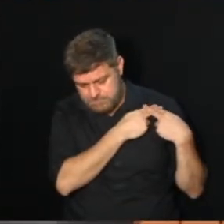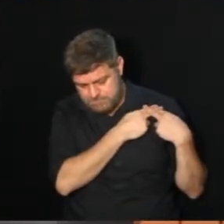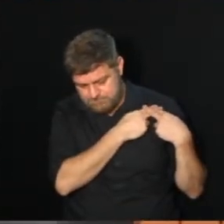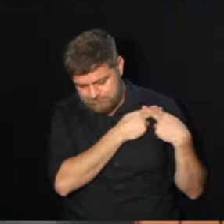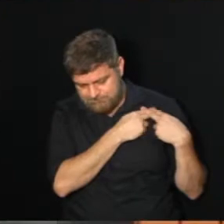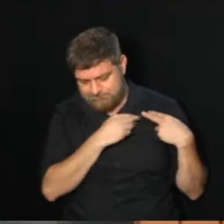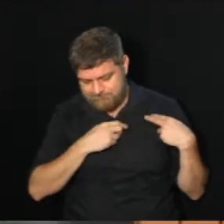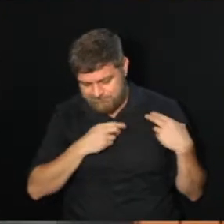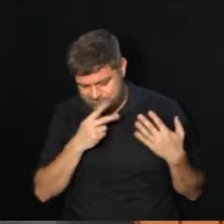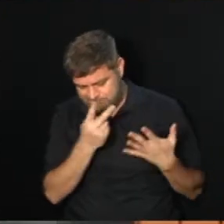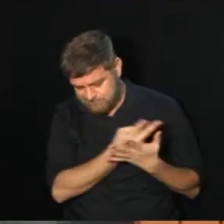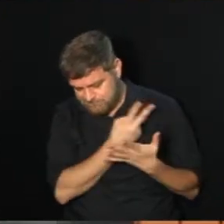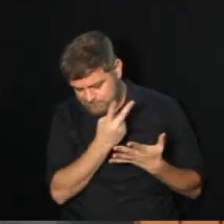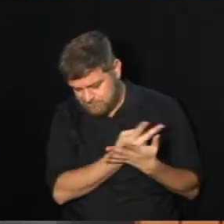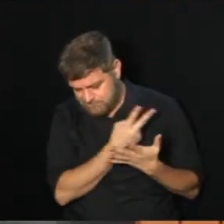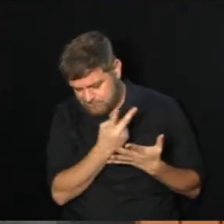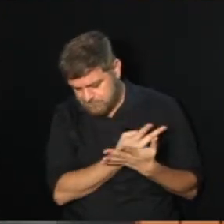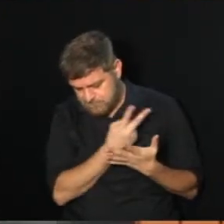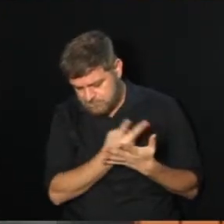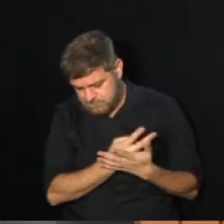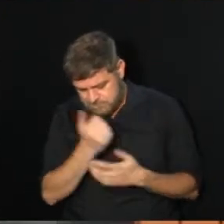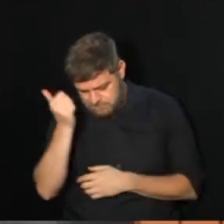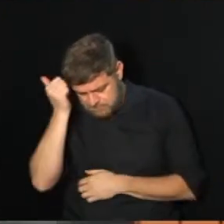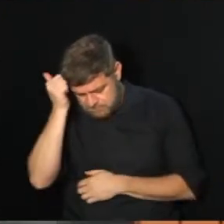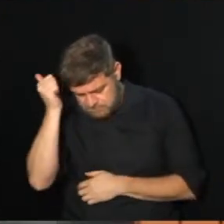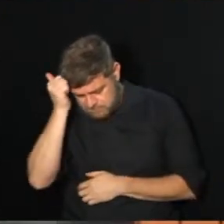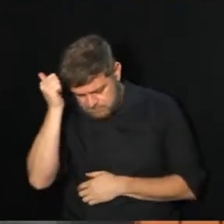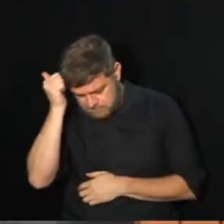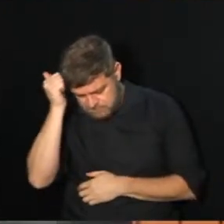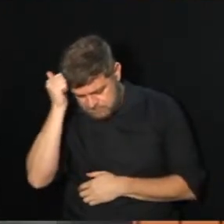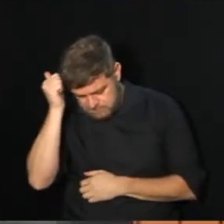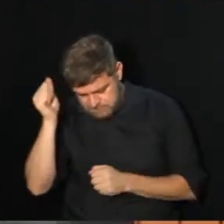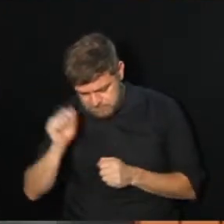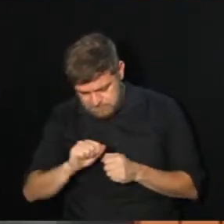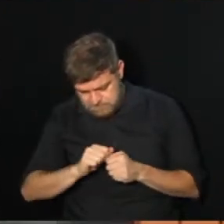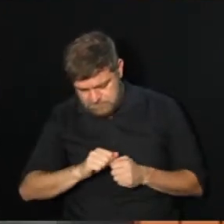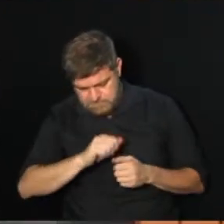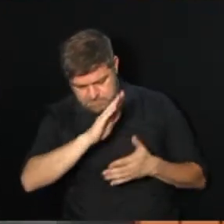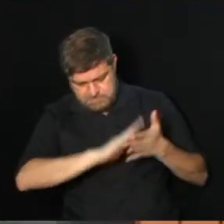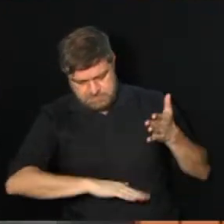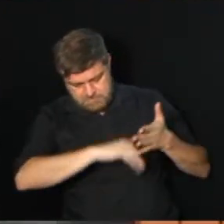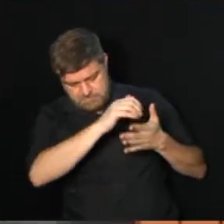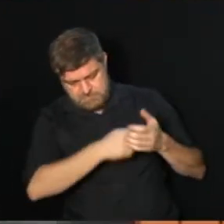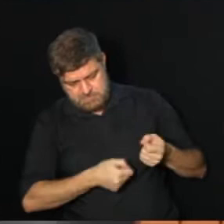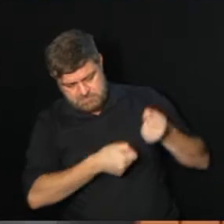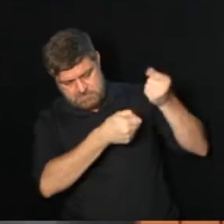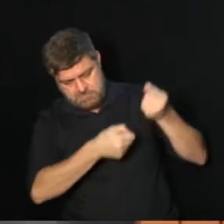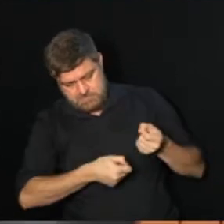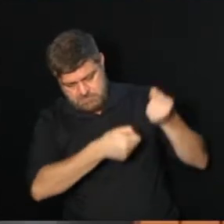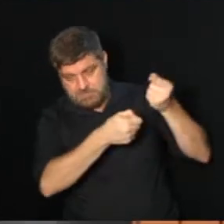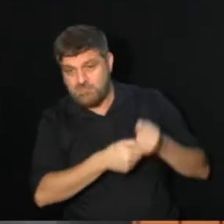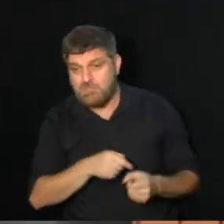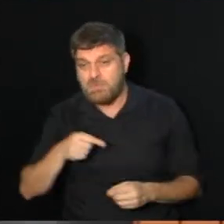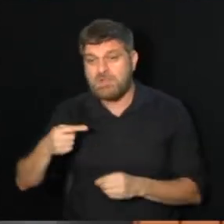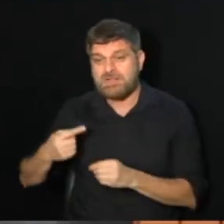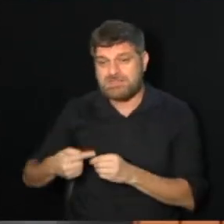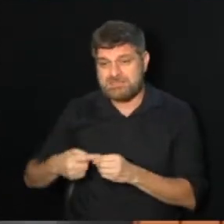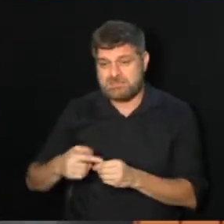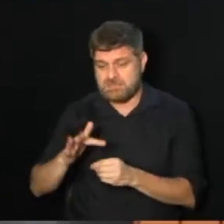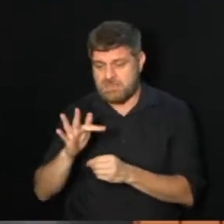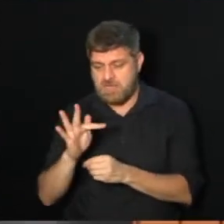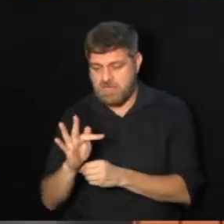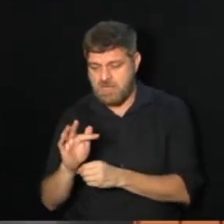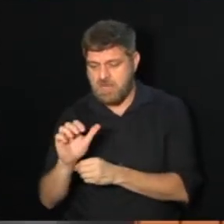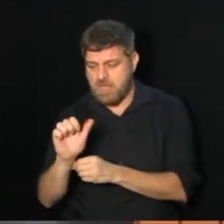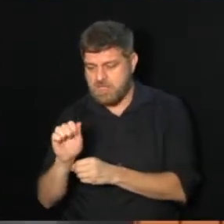eles vinham causando, repararam esses danos, e aí criou-se no município de Tatuí um